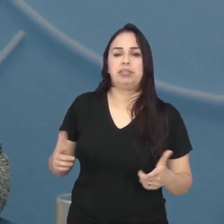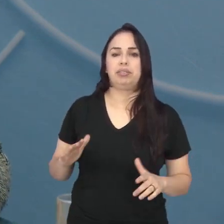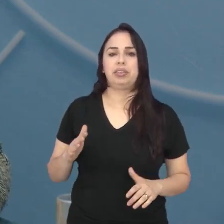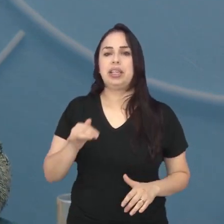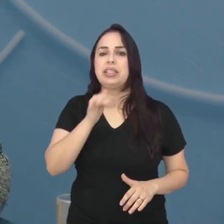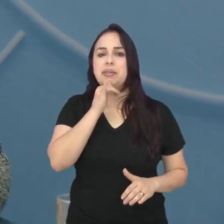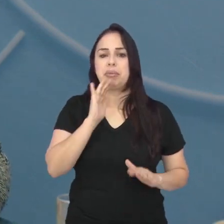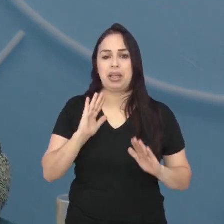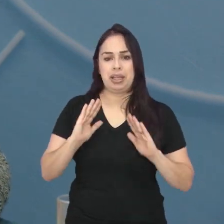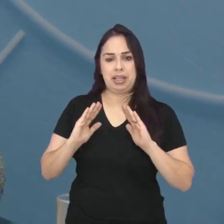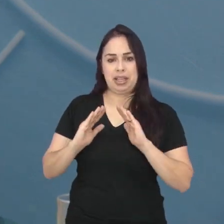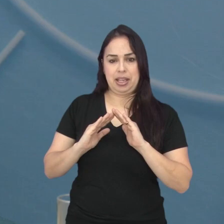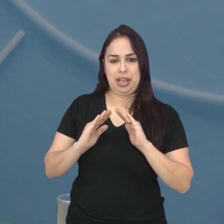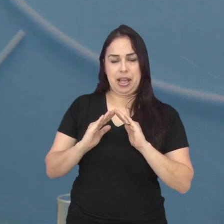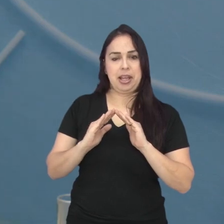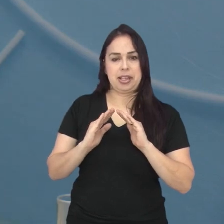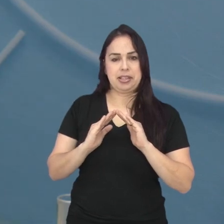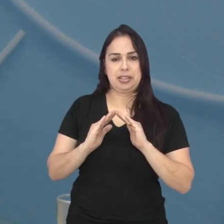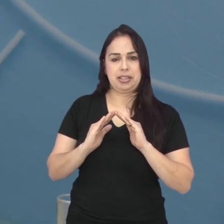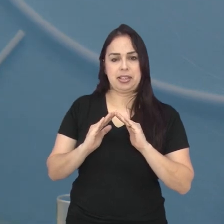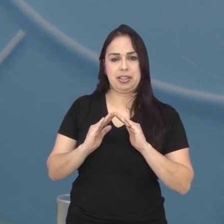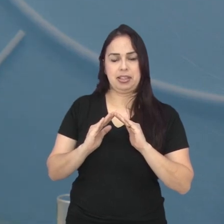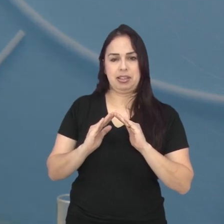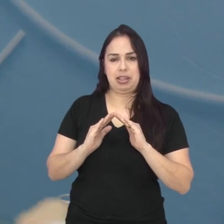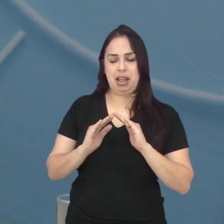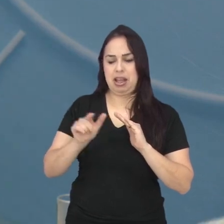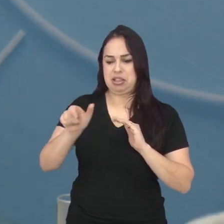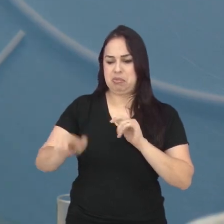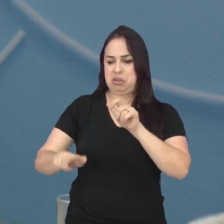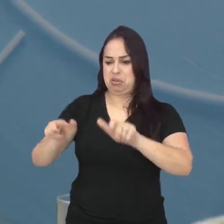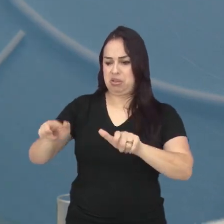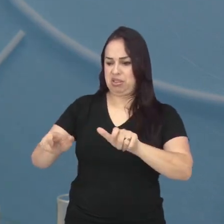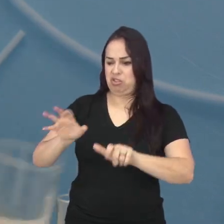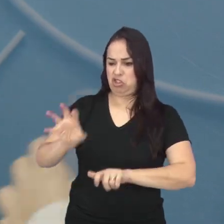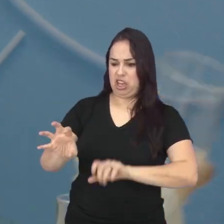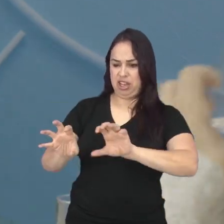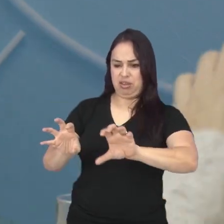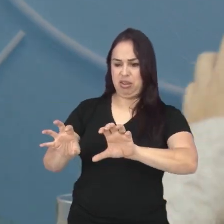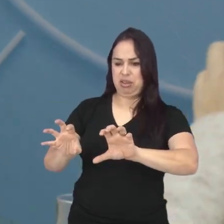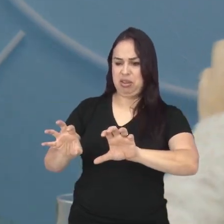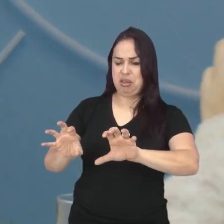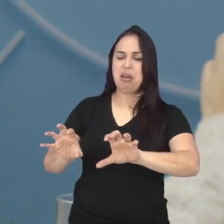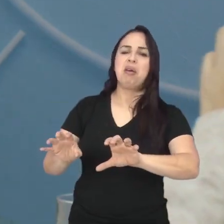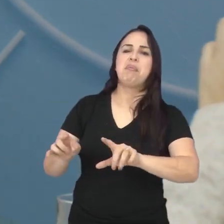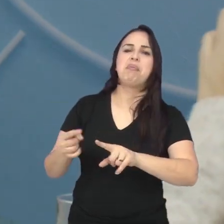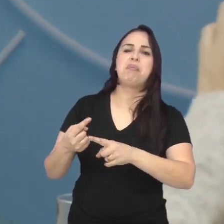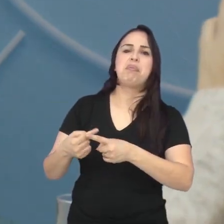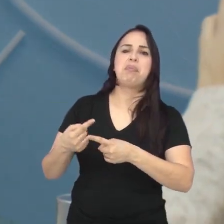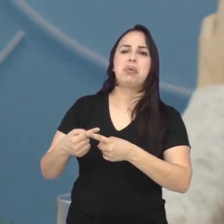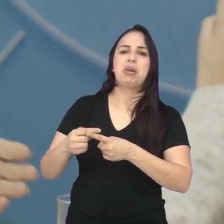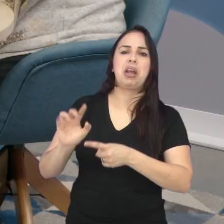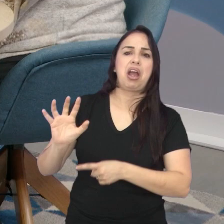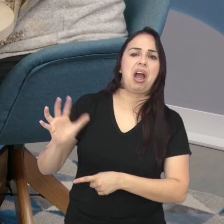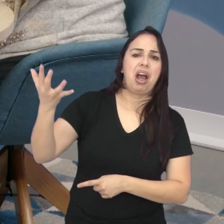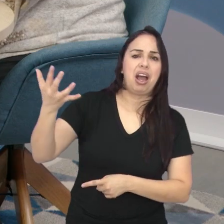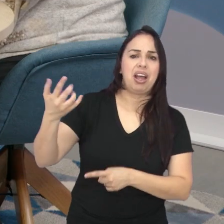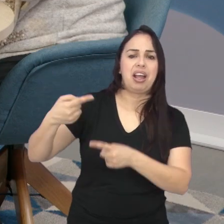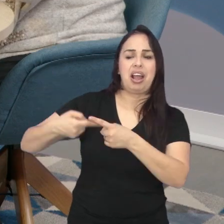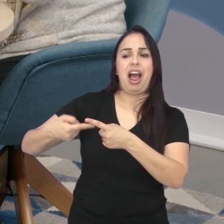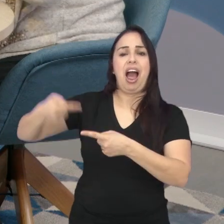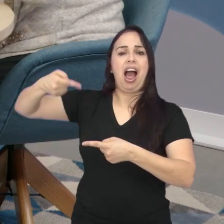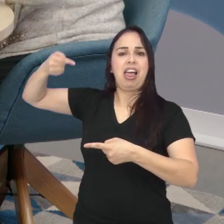em casa, na verdade, assim, ó, ninguém é o que é por acaso. Todo mundo é hoje fruto de